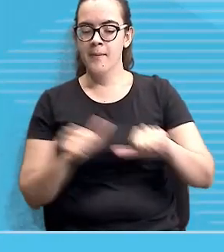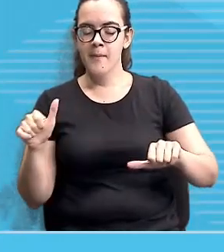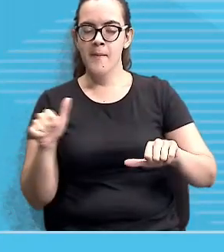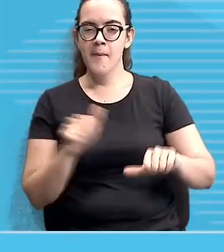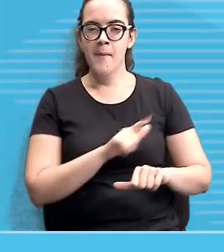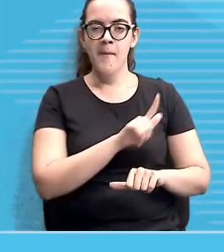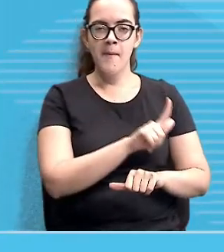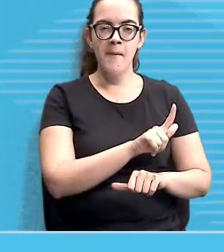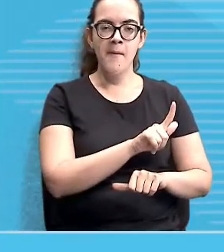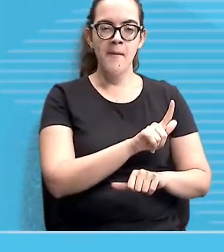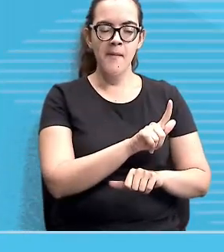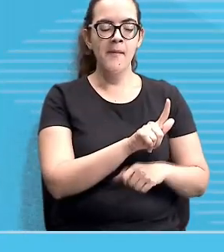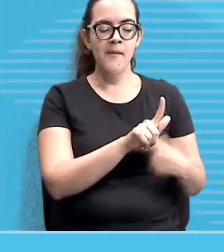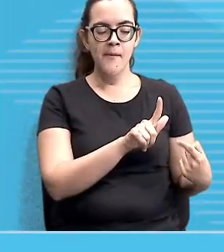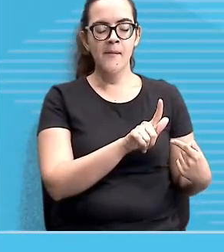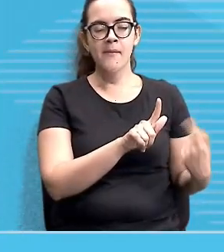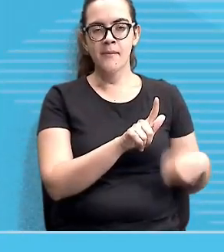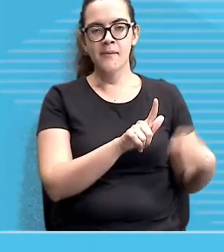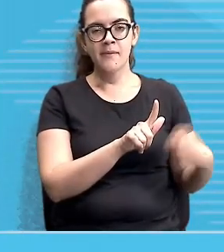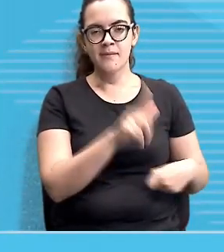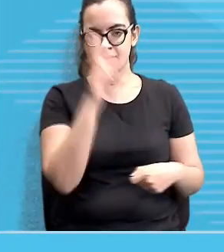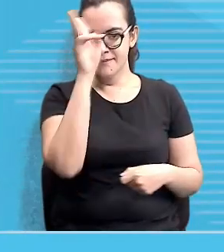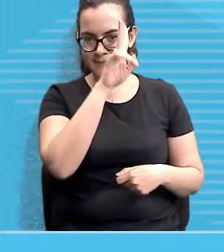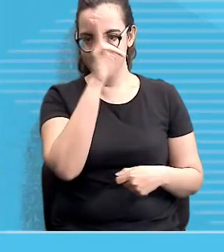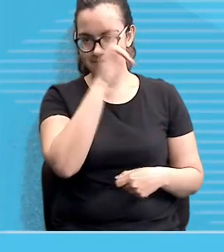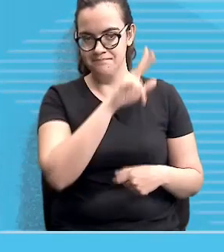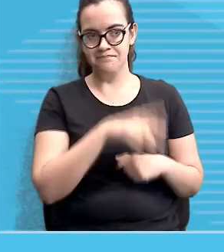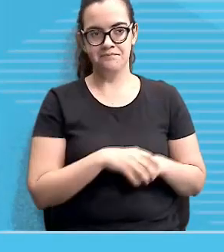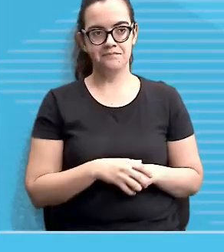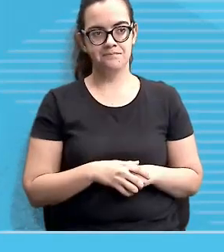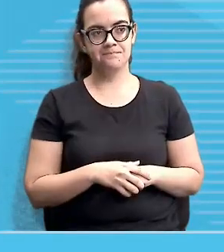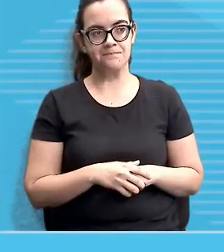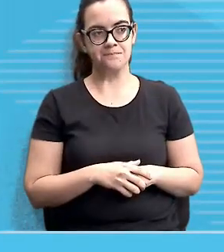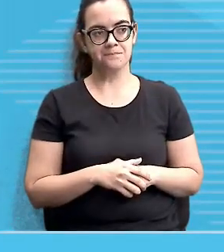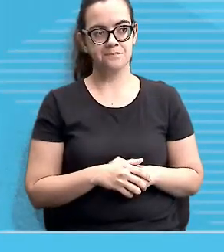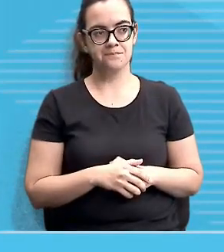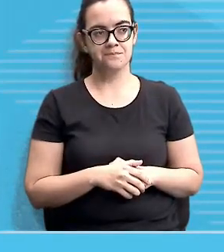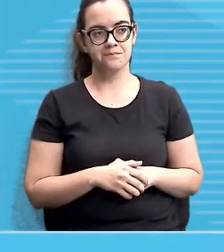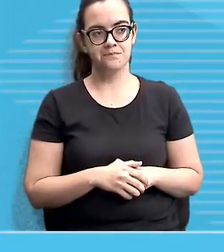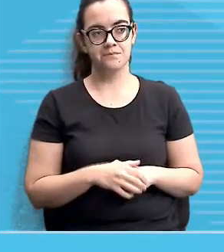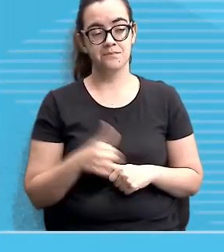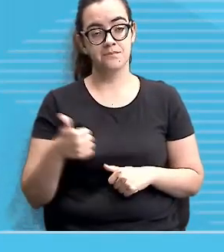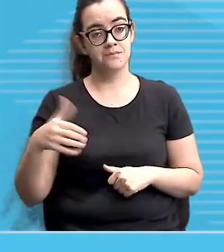eu tenho 10 kg calorias 1